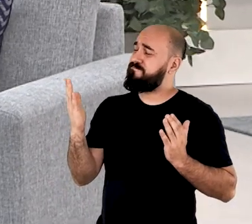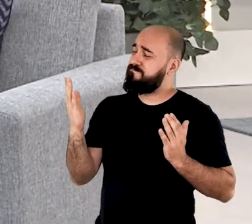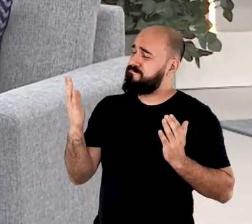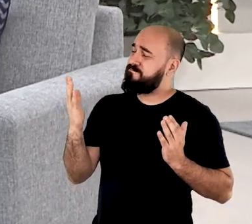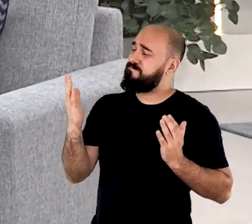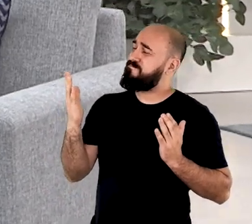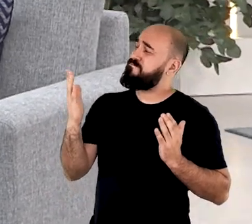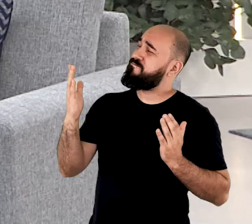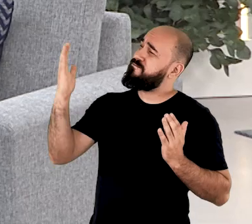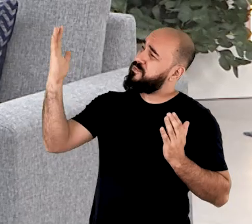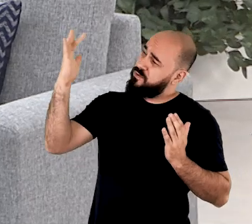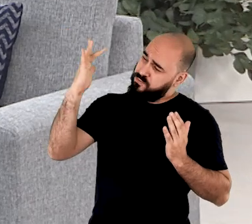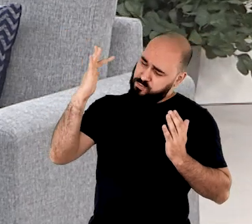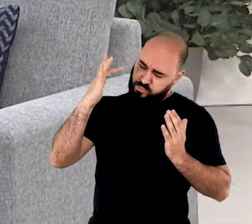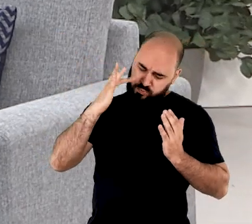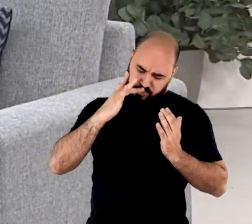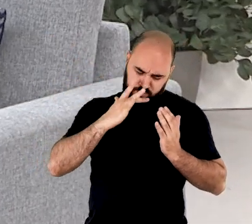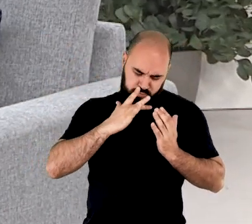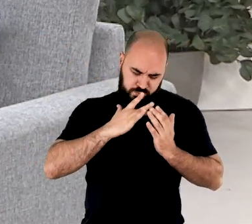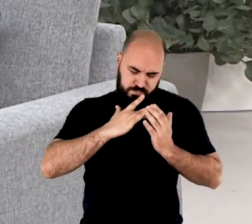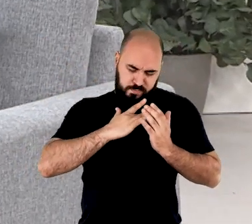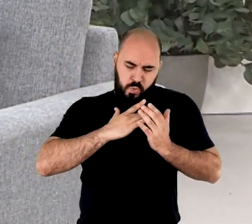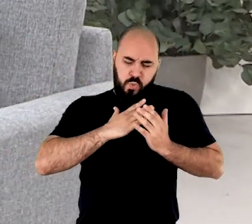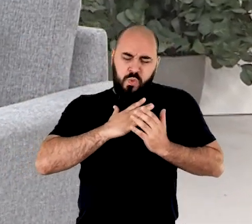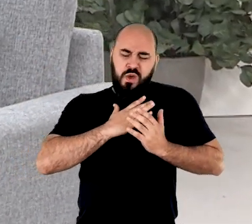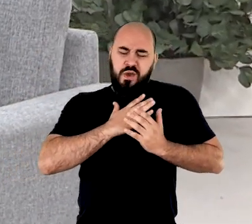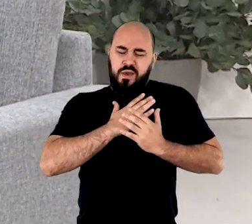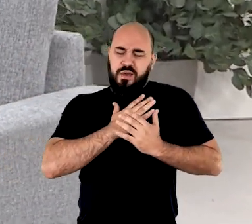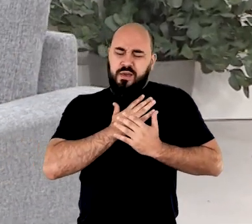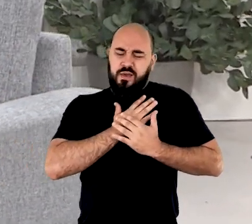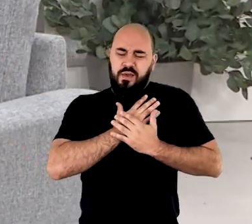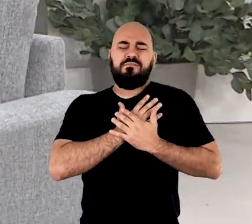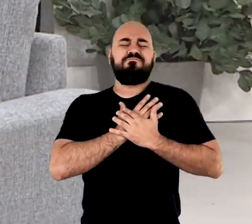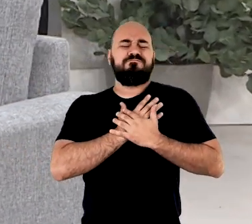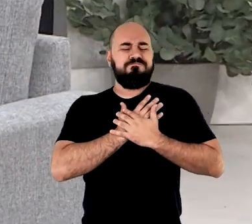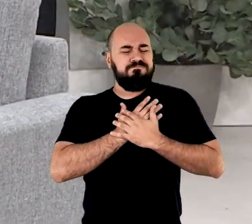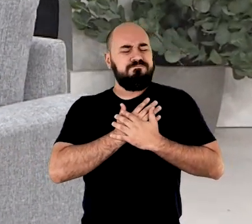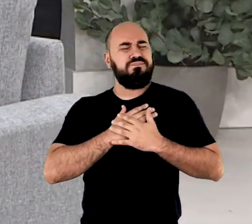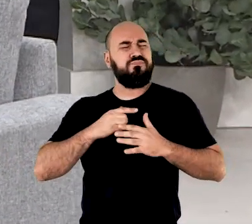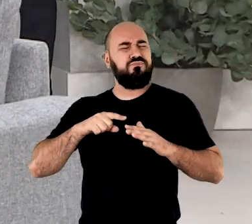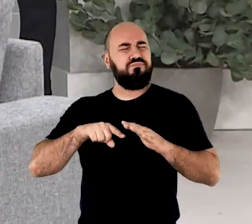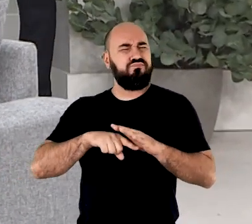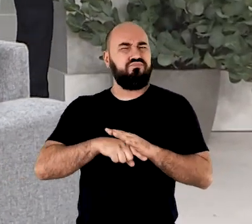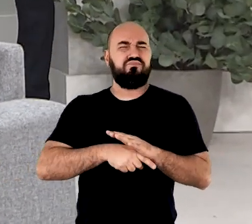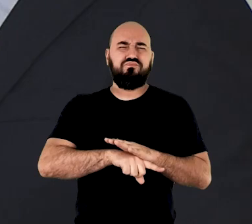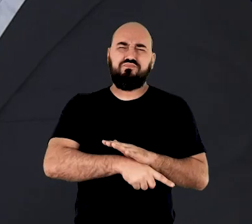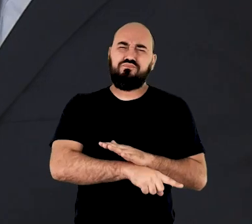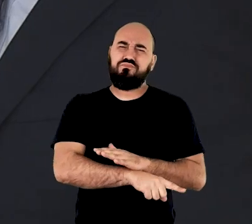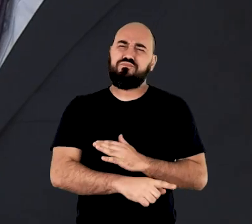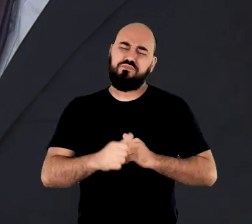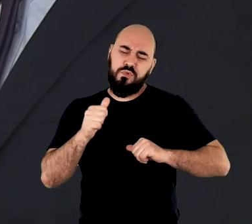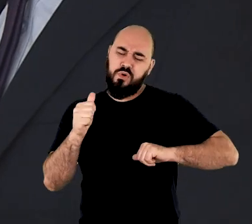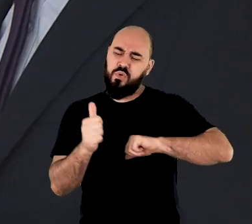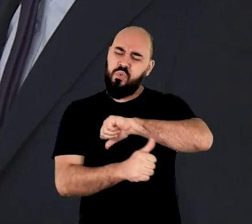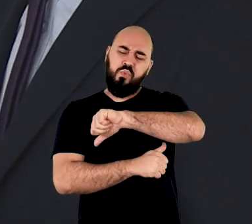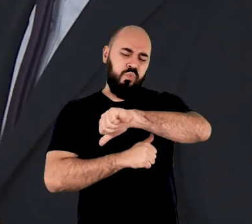Teu toque incomparável, profundo e